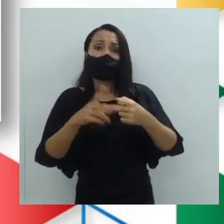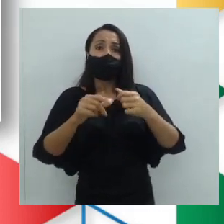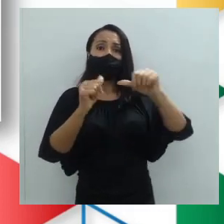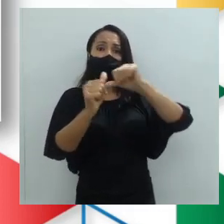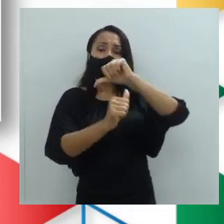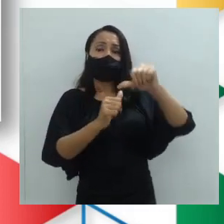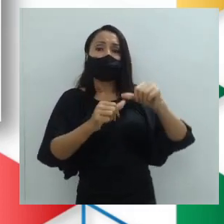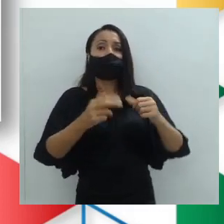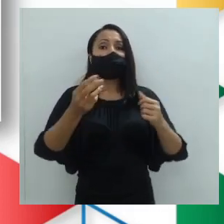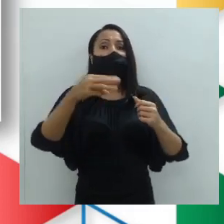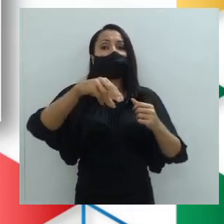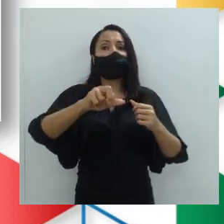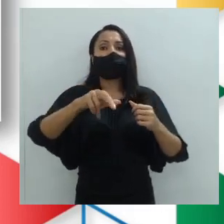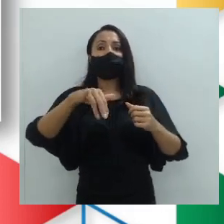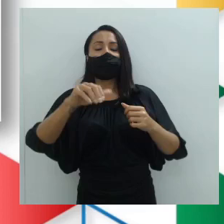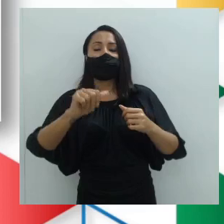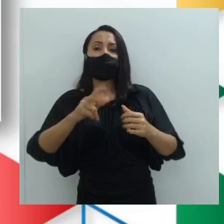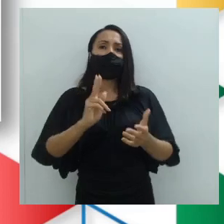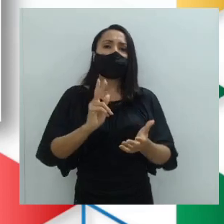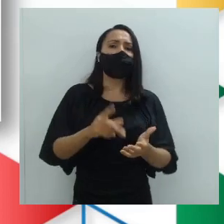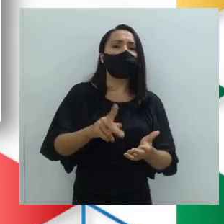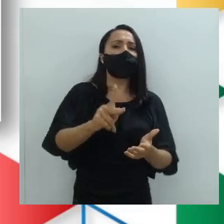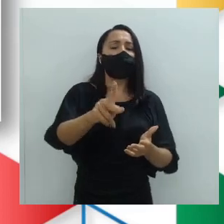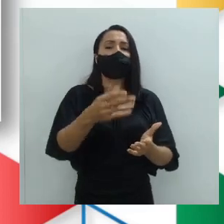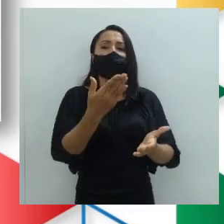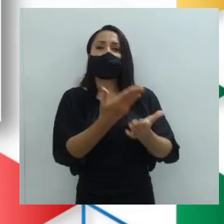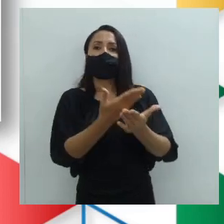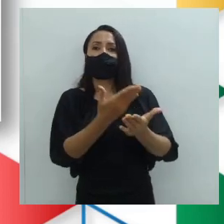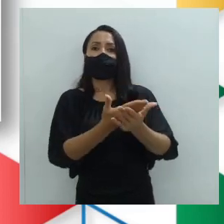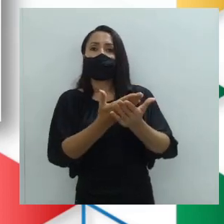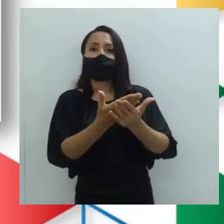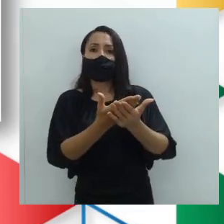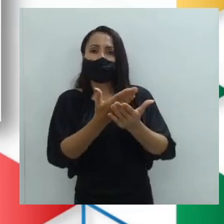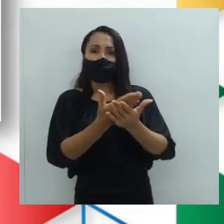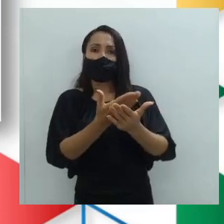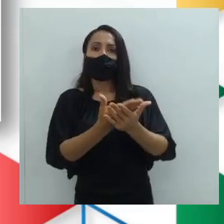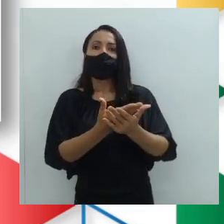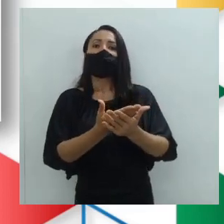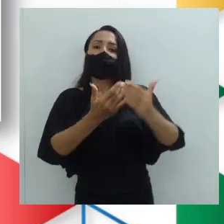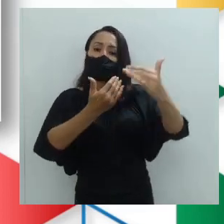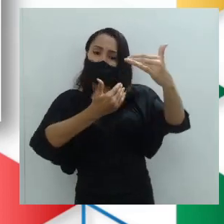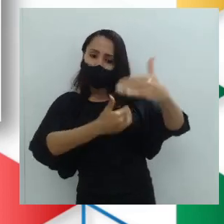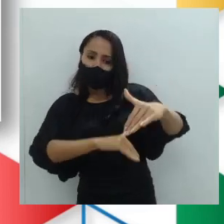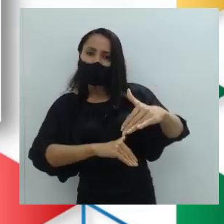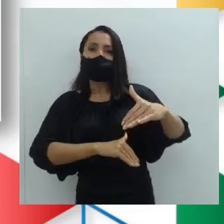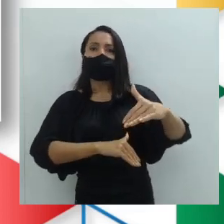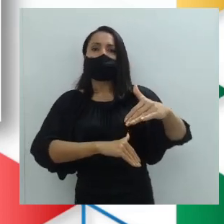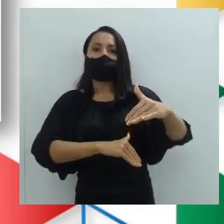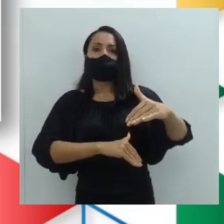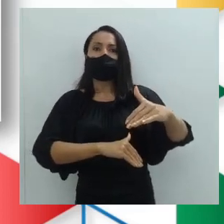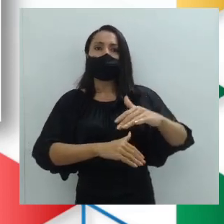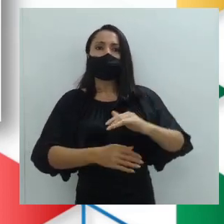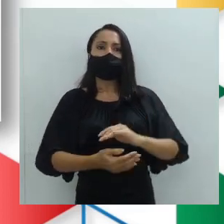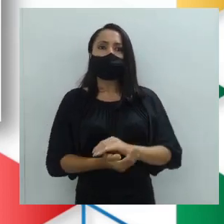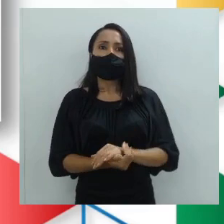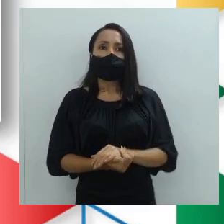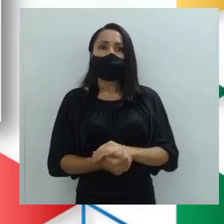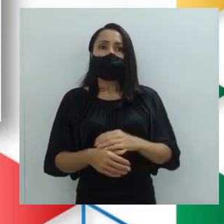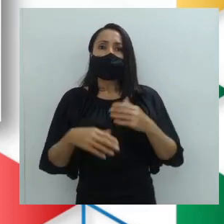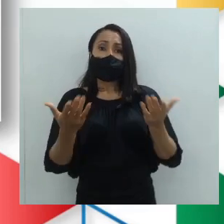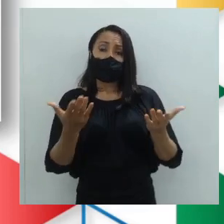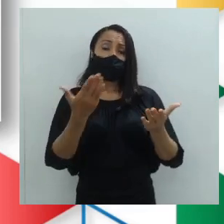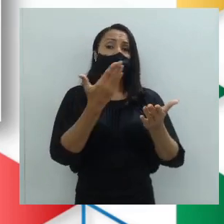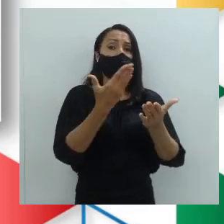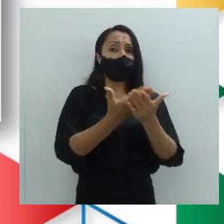Maria continua estudando para a prova. Quando eu digo Maria continua estudando para a prova, que ela